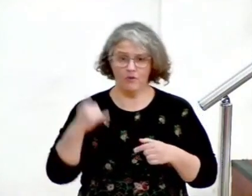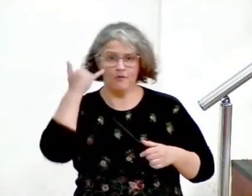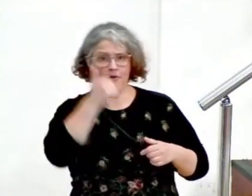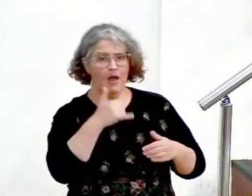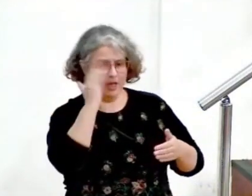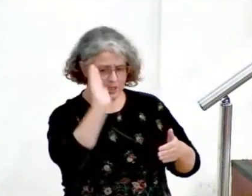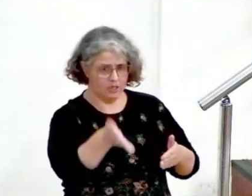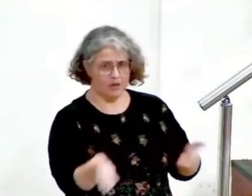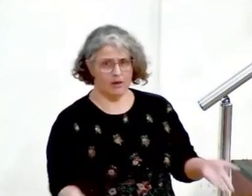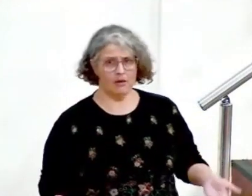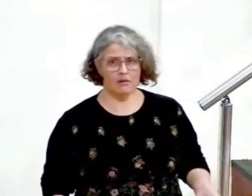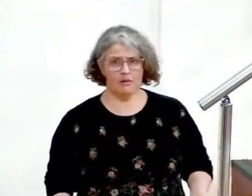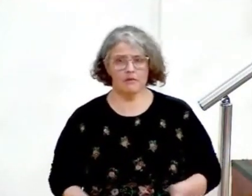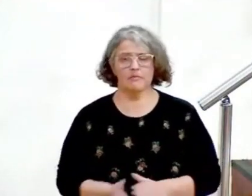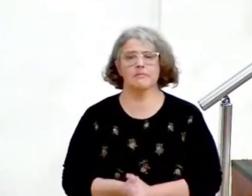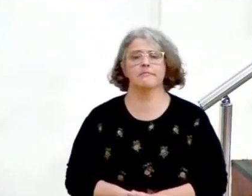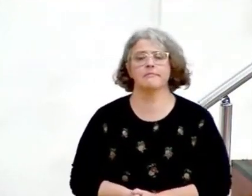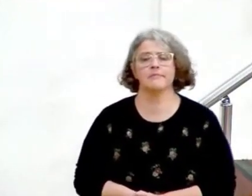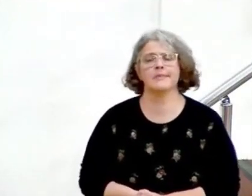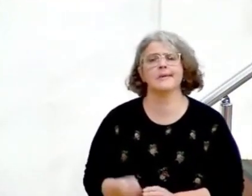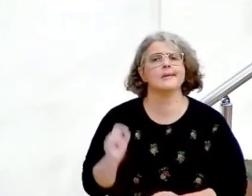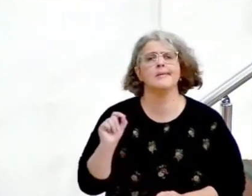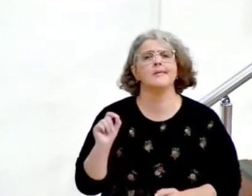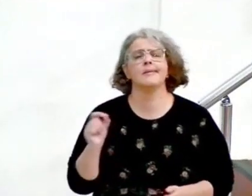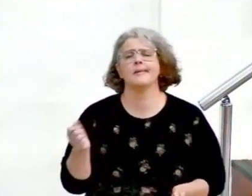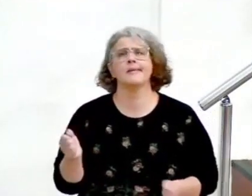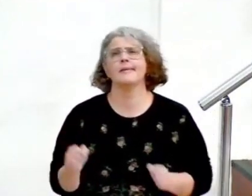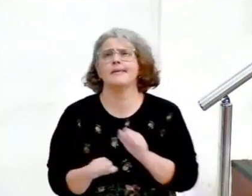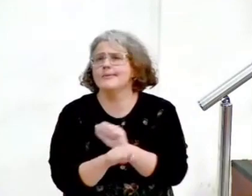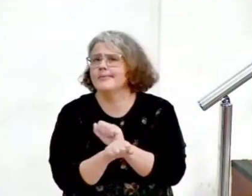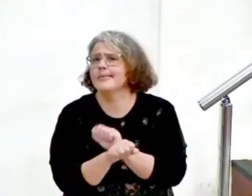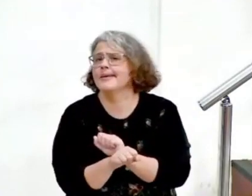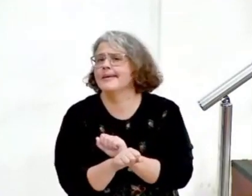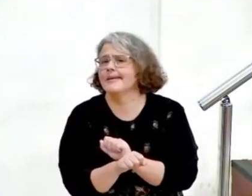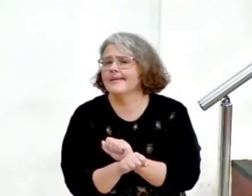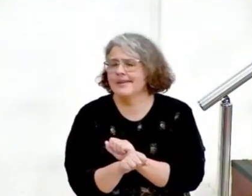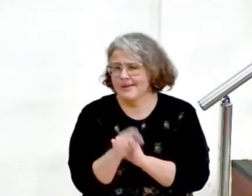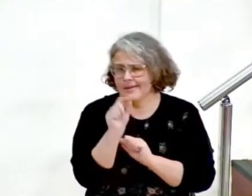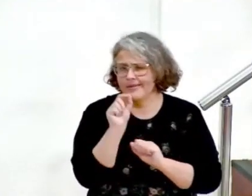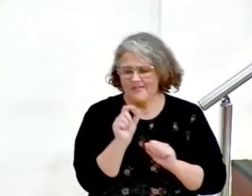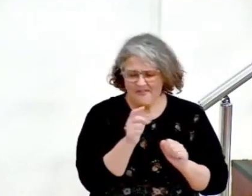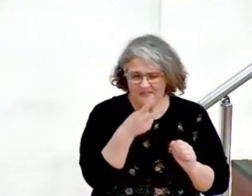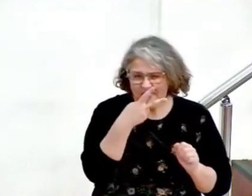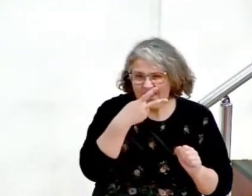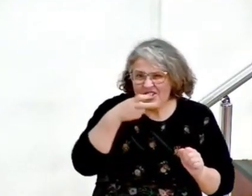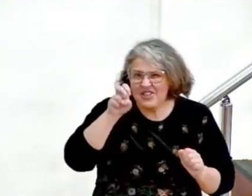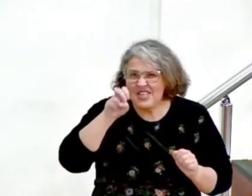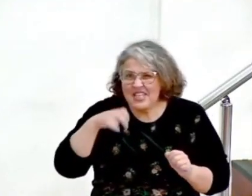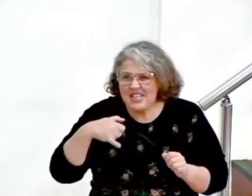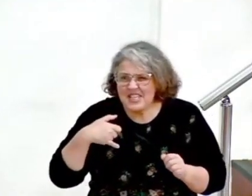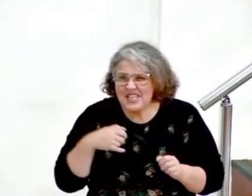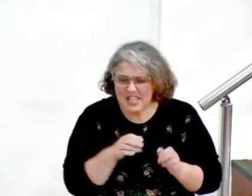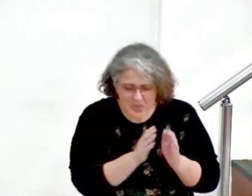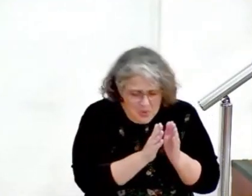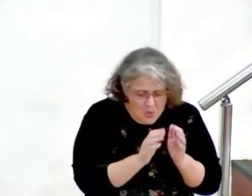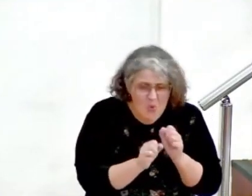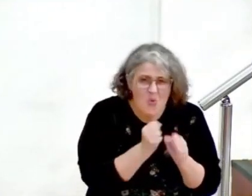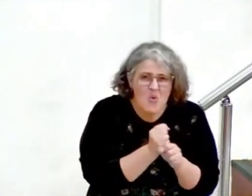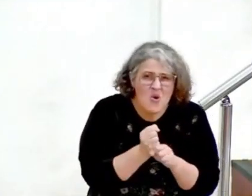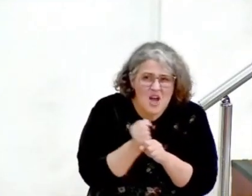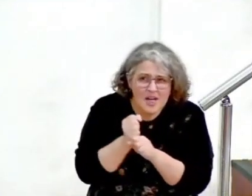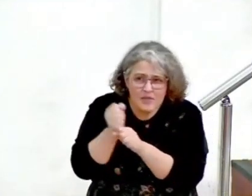verdade? O que vocês acham de esperar 25 anos por uma promessa? É fácil? Não